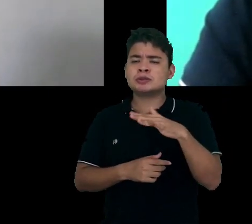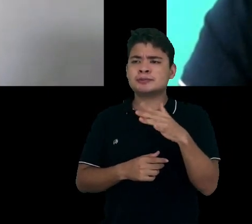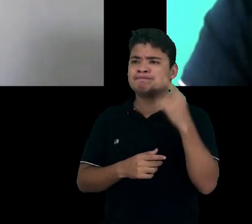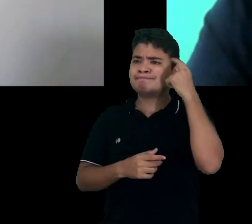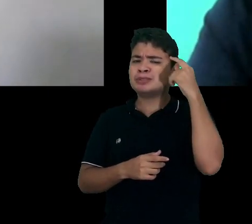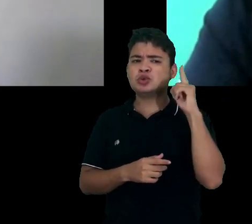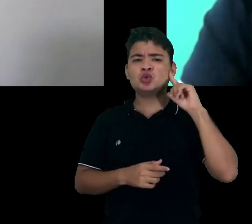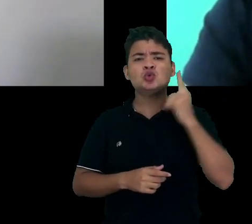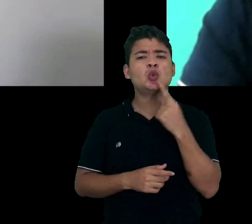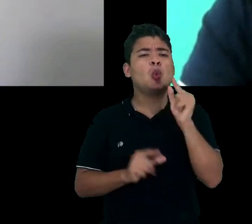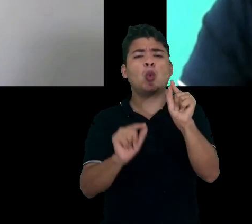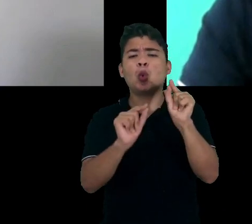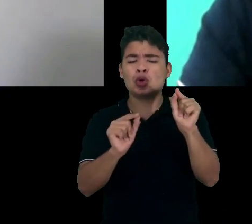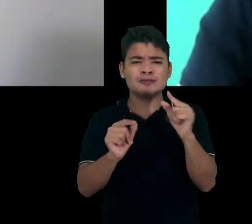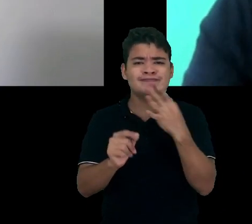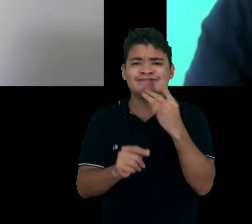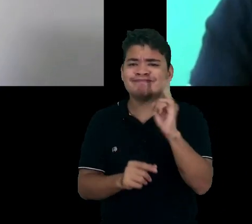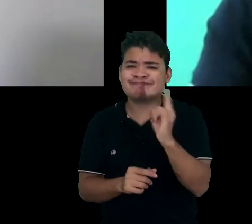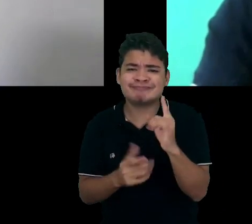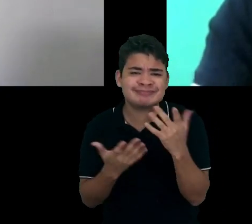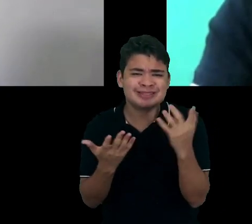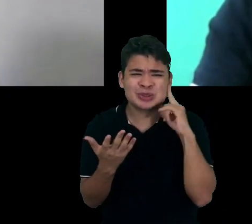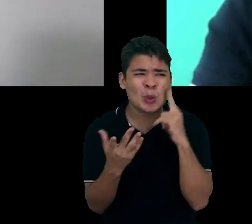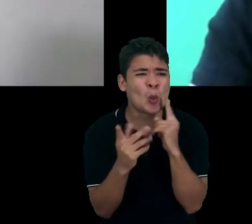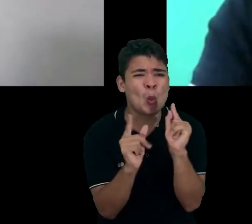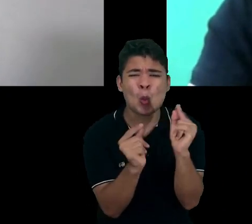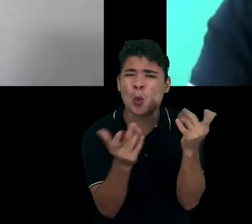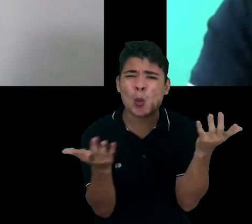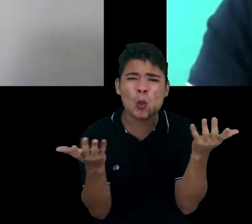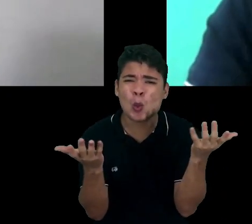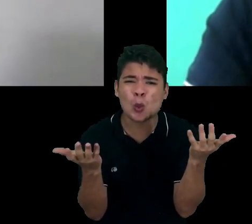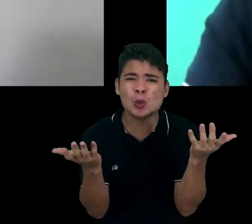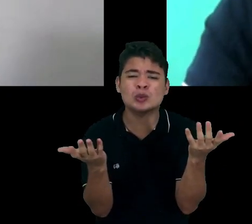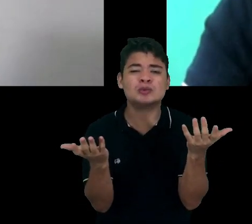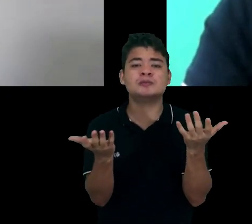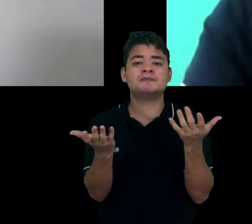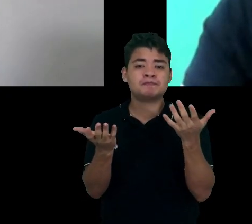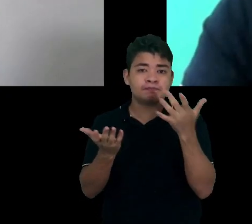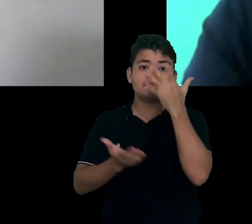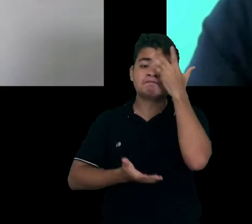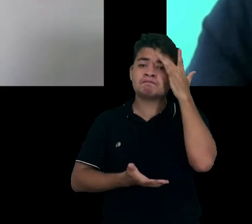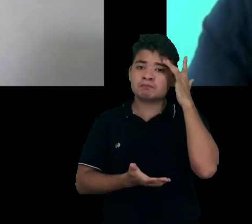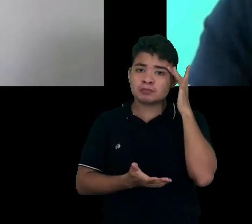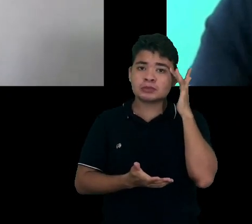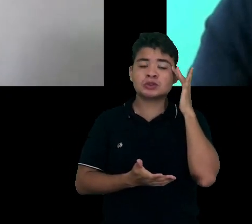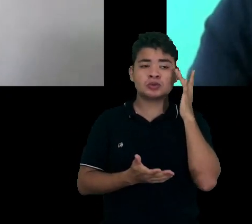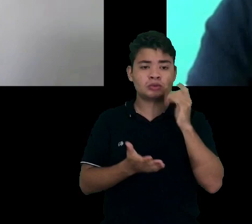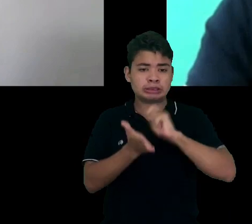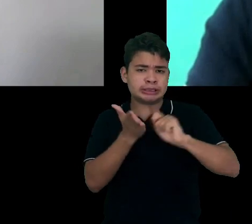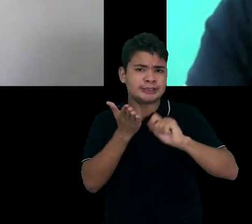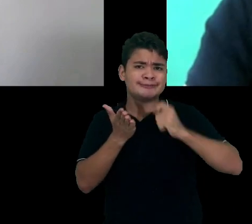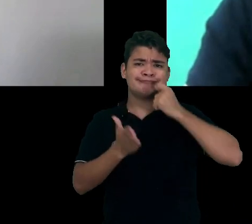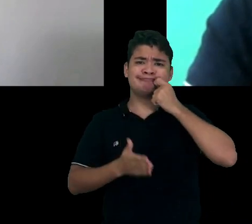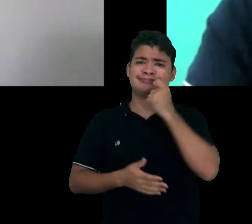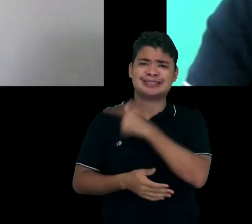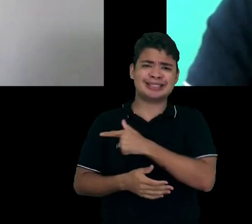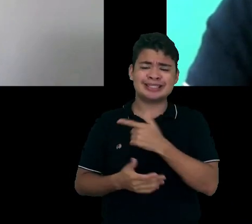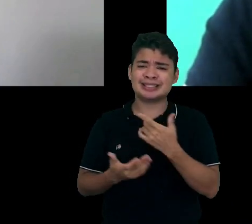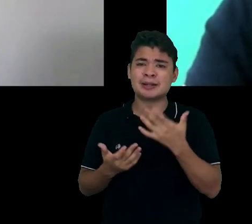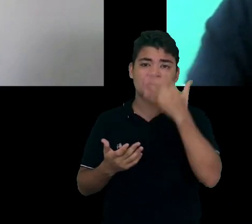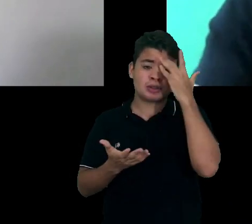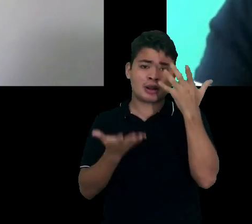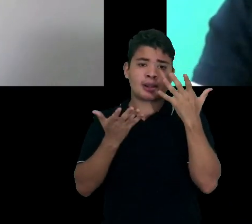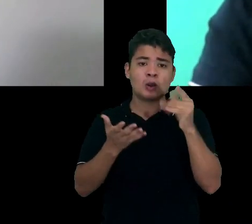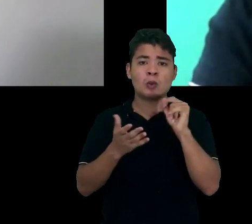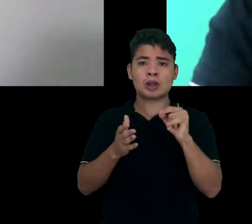que era surdo. Tinha muita gente que falava, como assim? É, teve, assim, muitas coisas que foram engraçadas. As pessoas